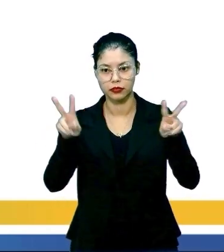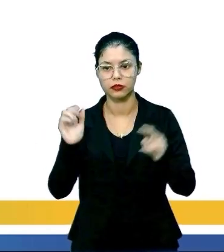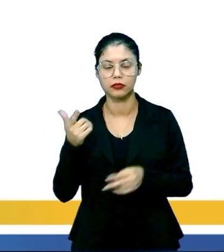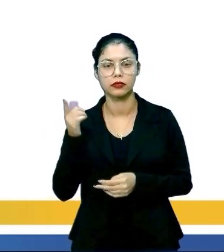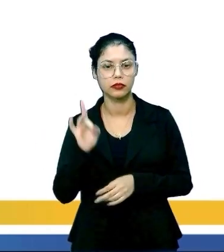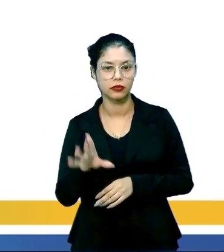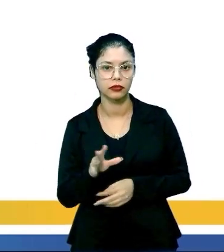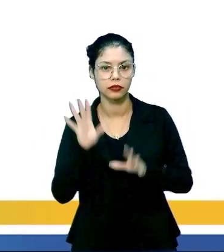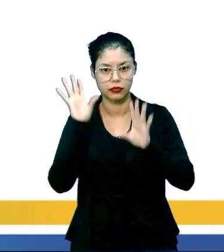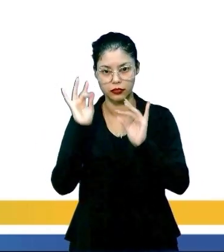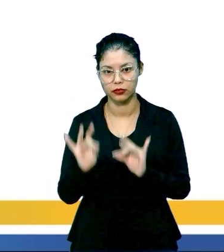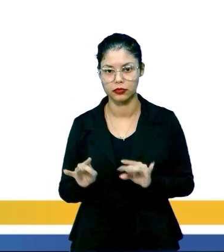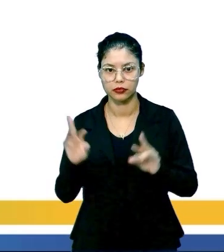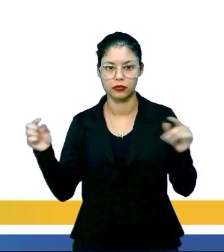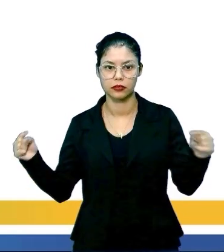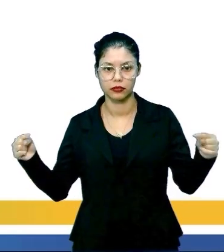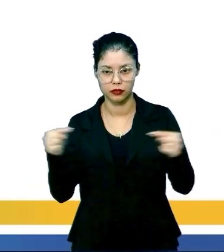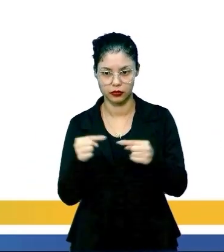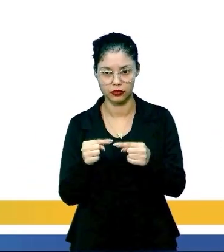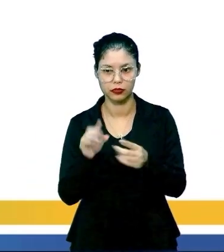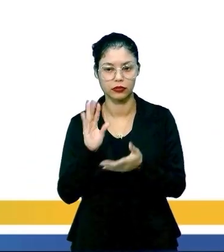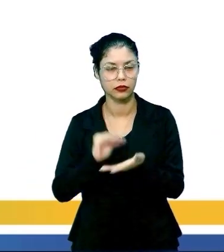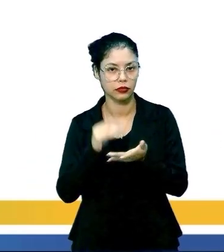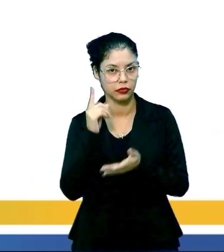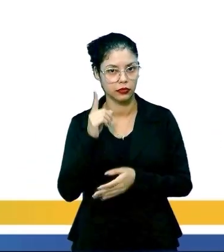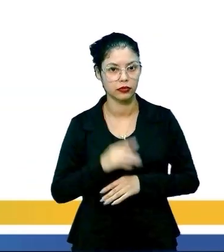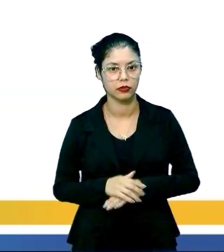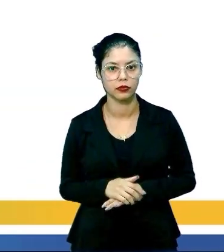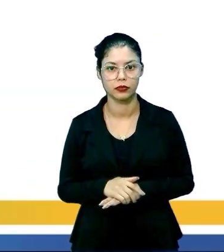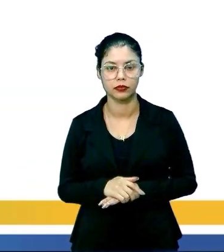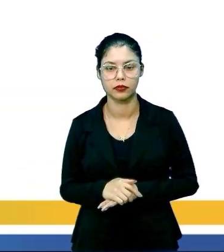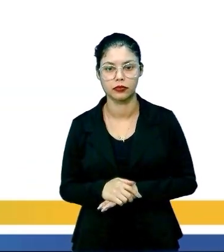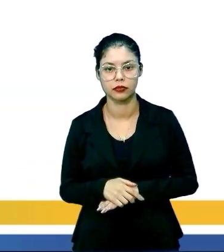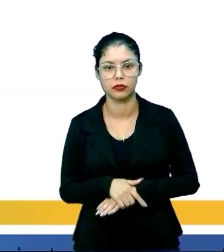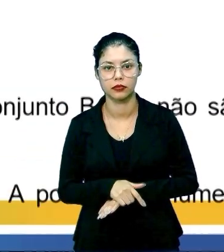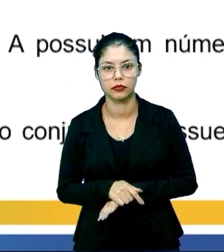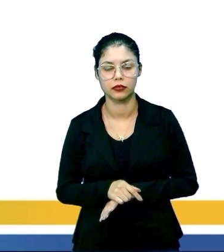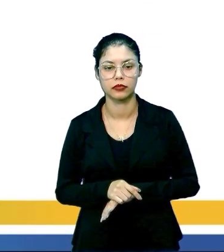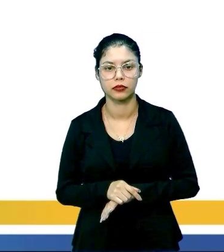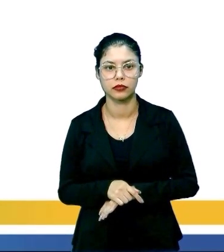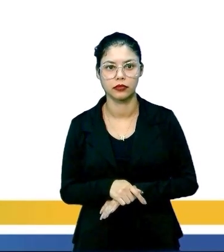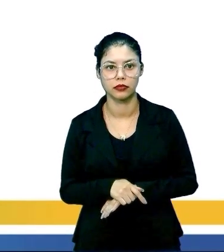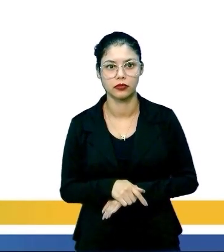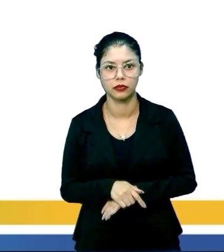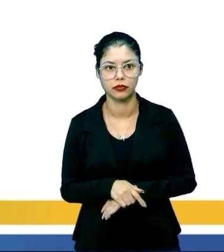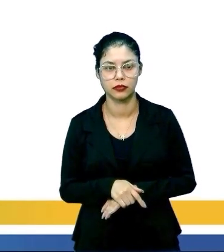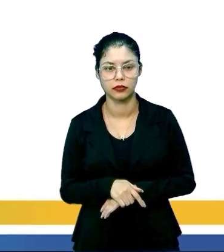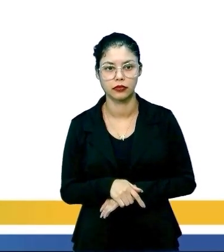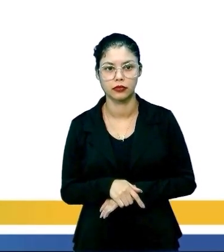Visualmente, a gente só olha que cada ponto está ligado, mas está sobrando um. Vamos lá.